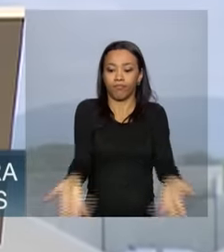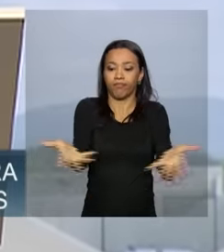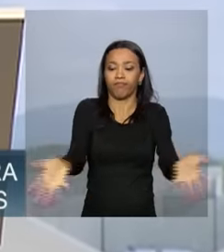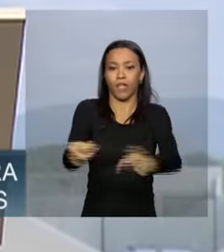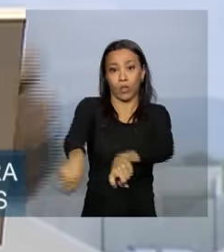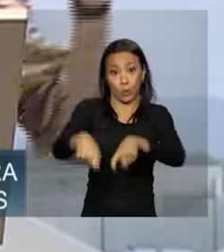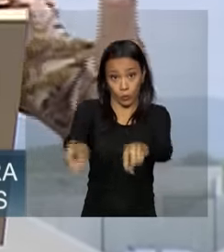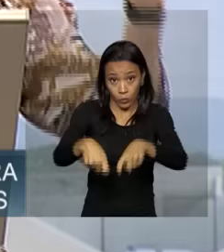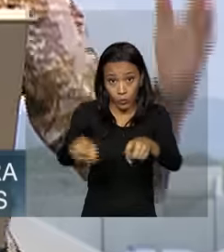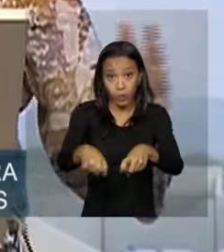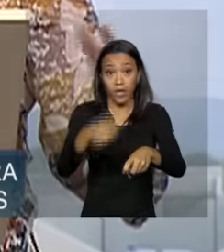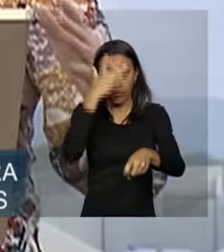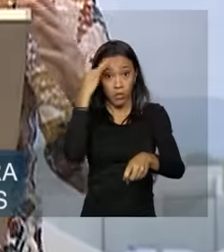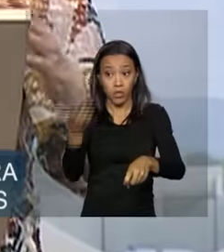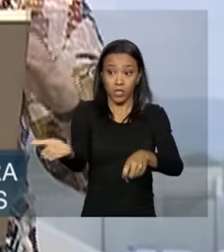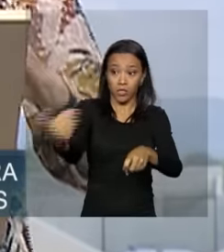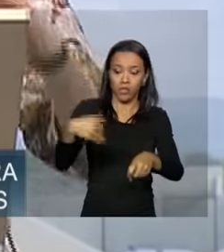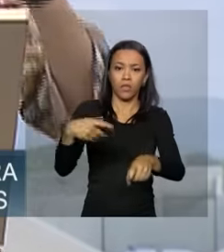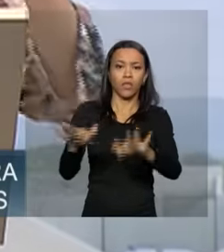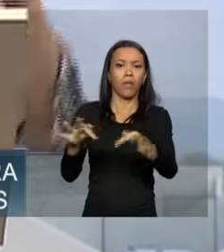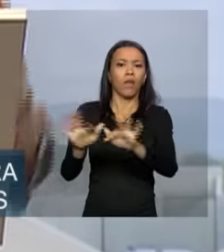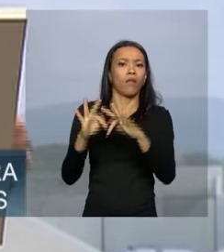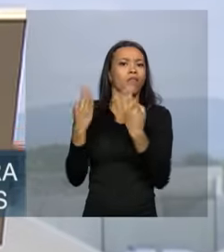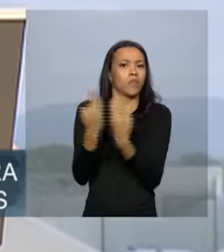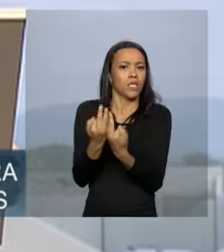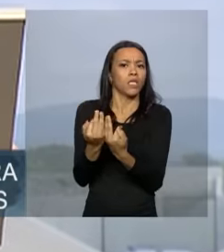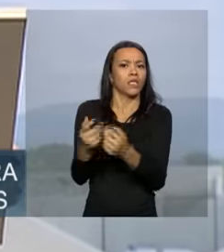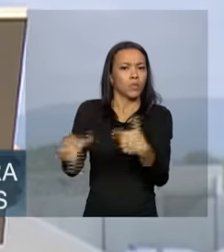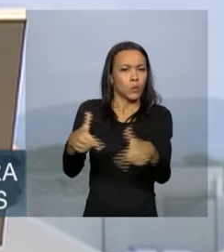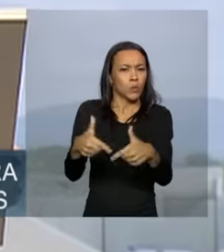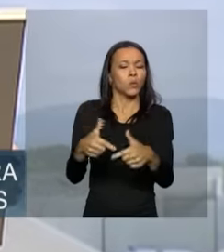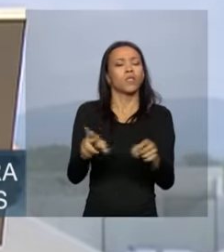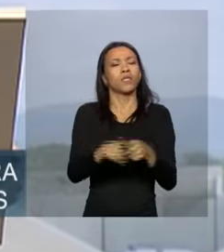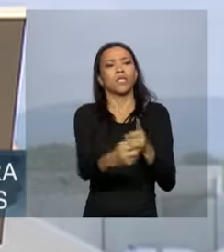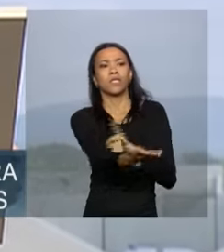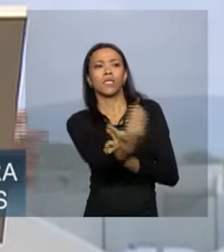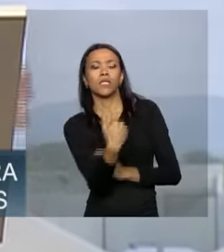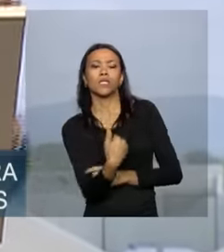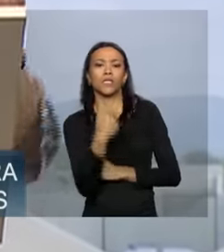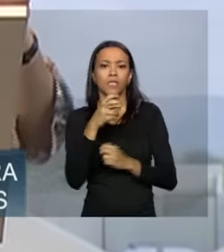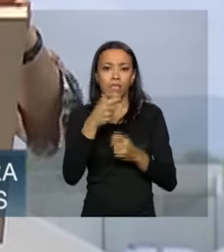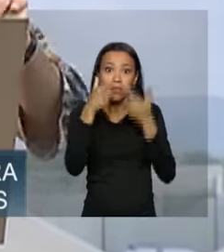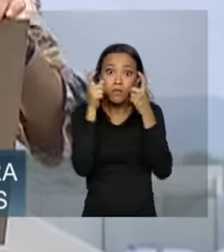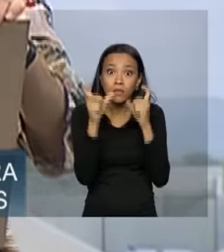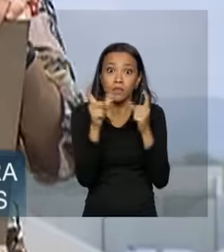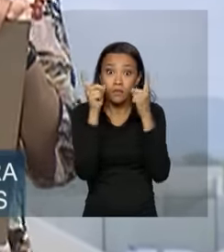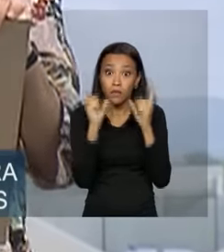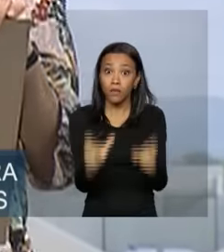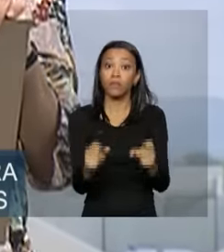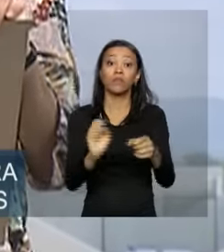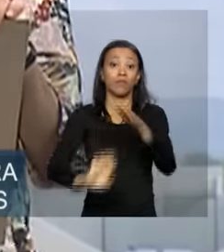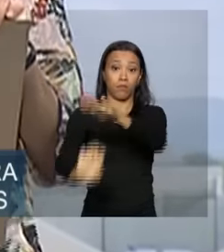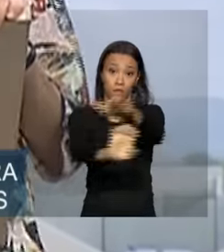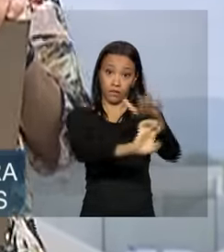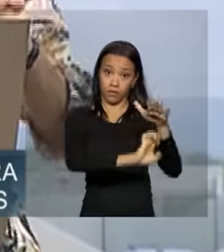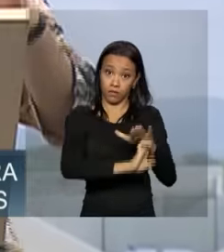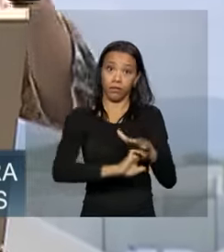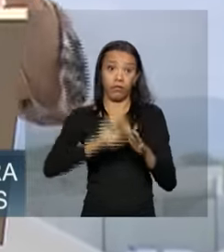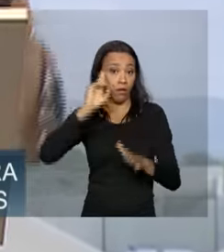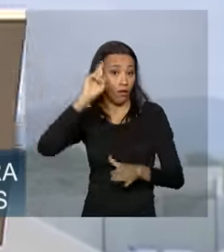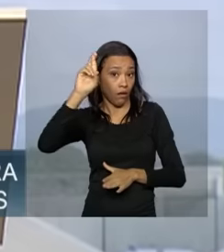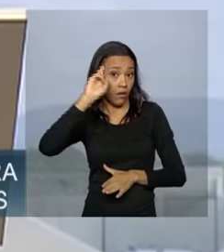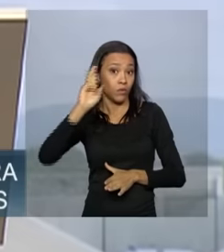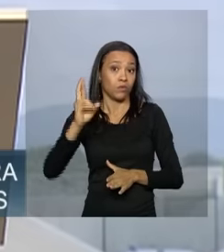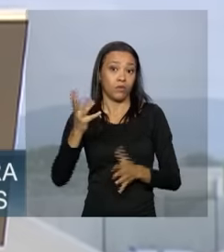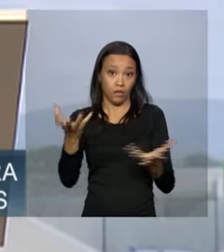pessoas, tanto da agricultura familiar, como empresários, investidores, que terão